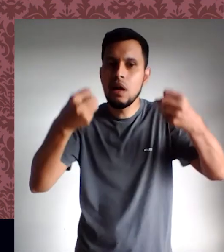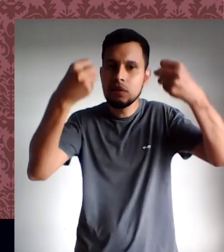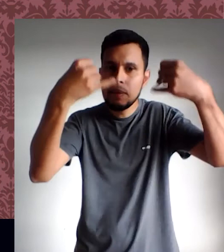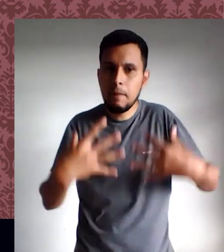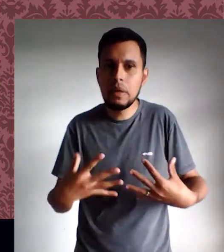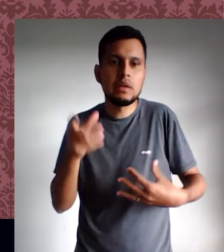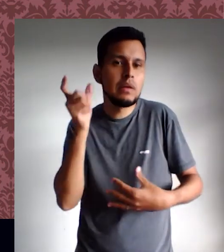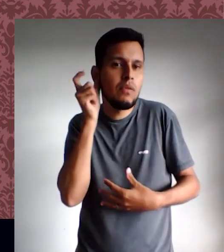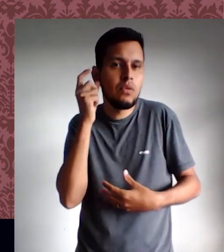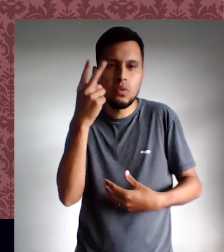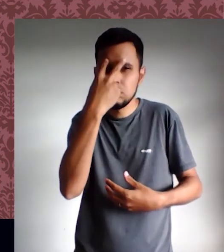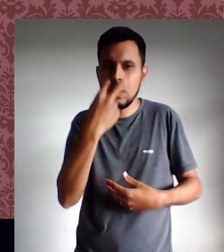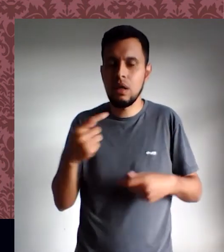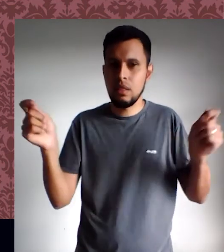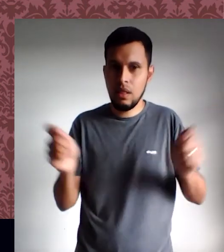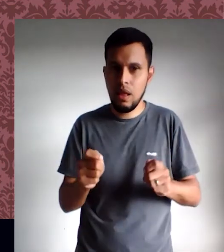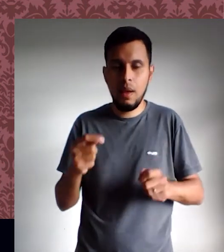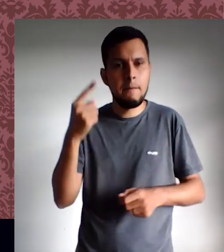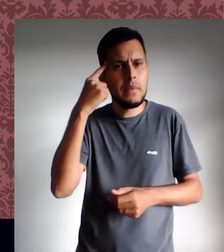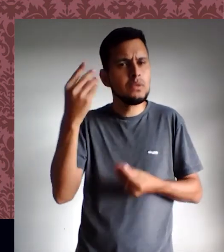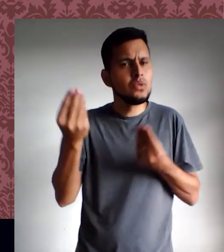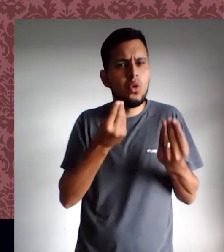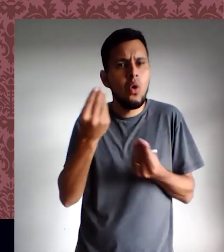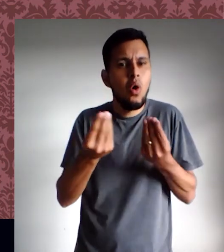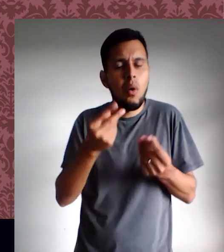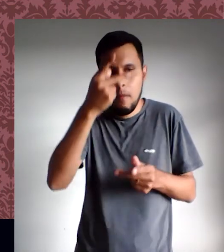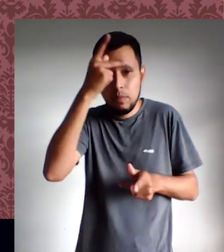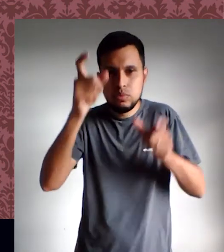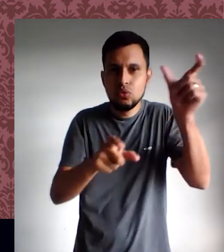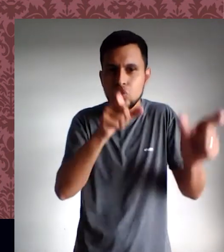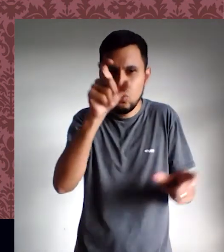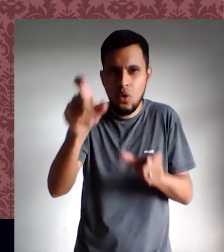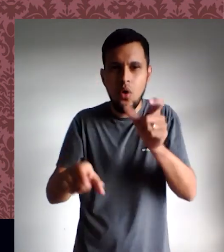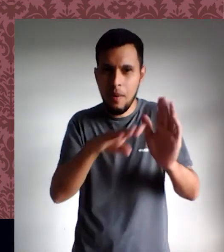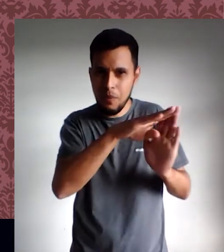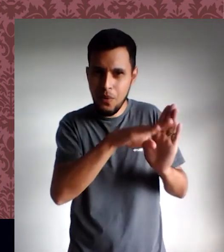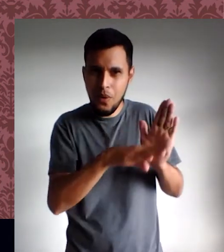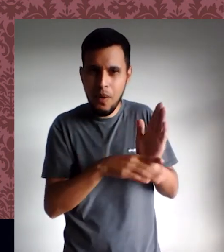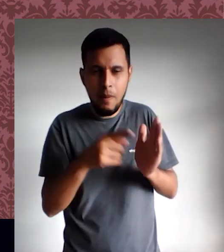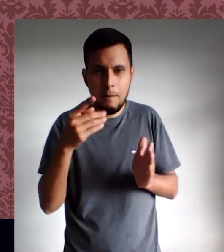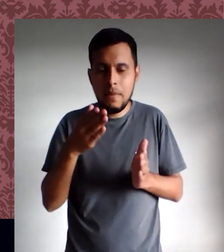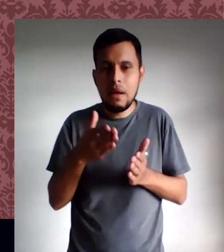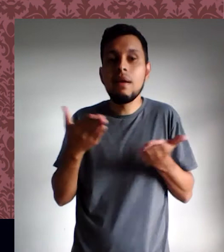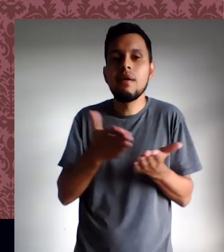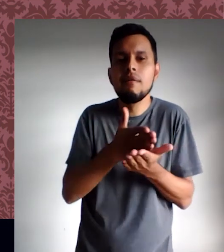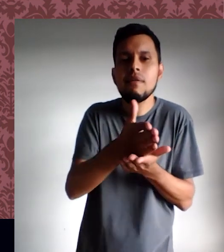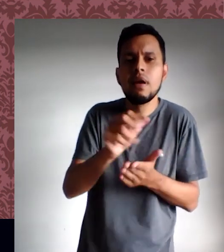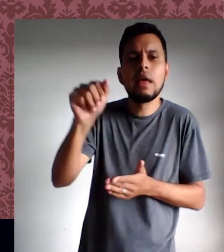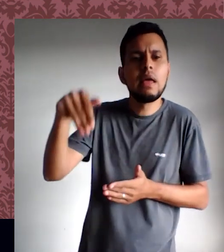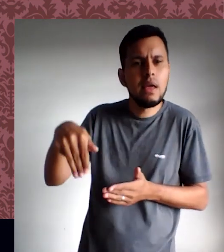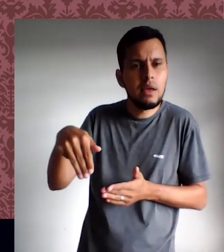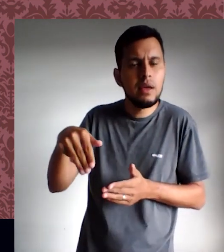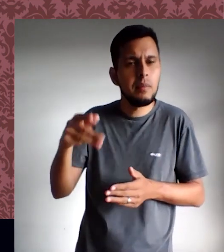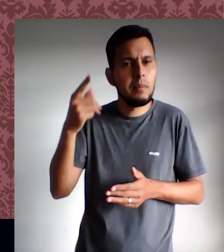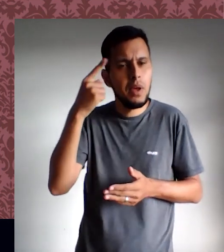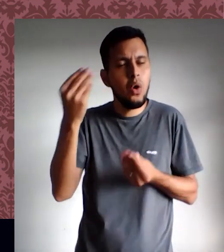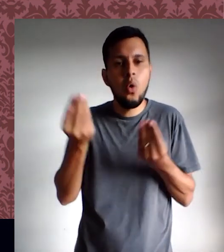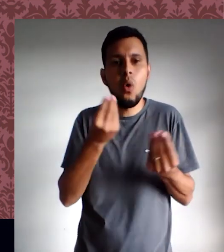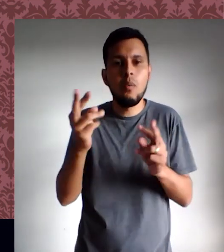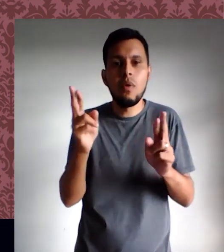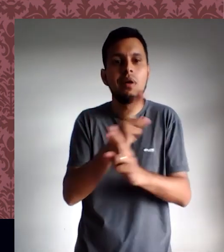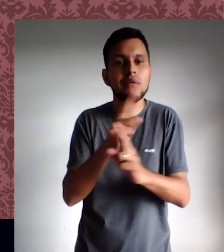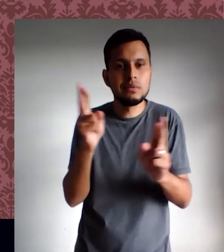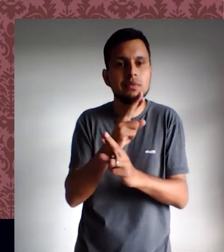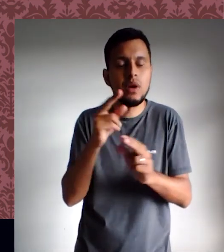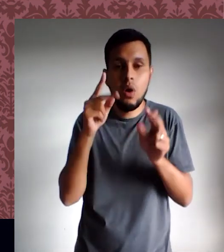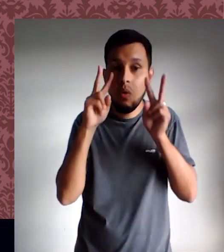públicos dos programas, digamos assim, né, e como isso pode pensar então a relação da não visão, a relação da baixa visão com a